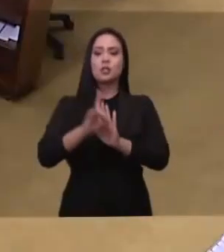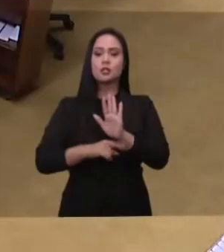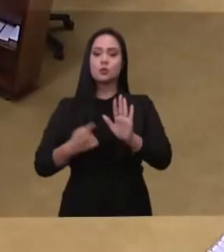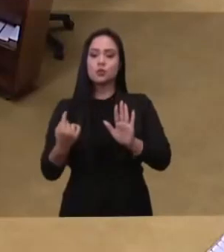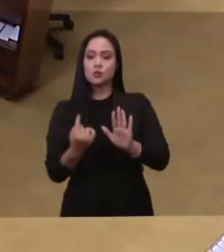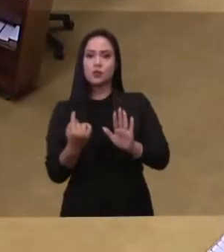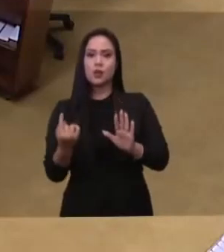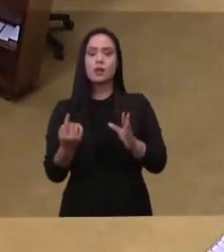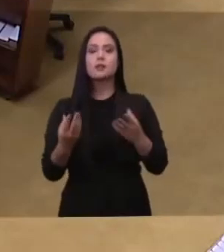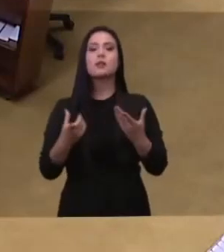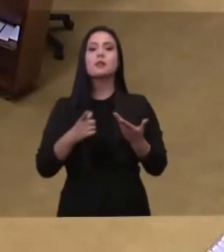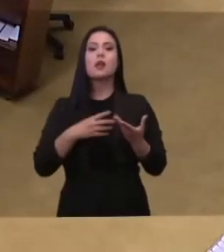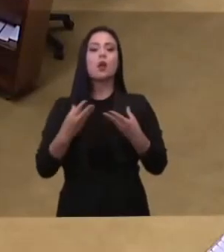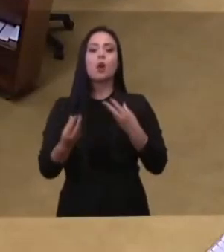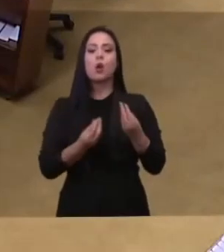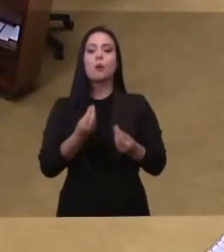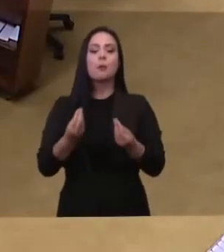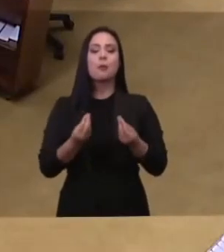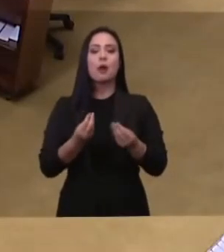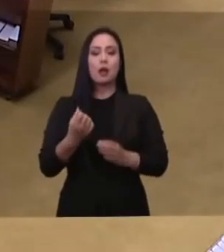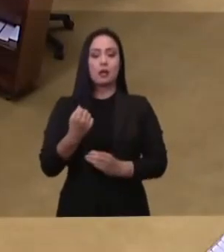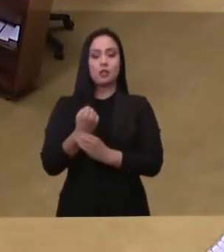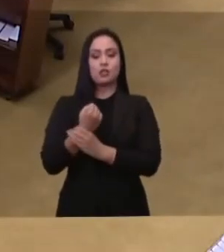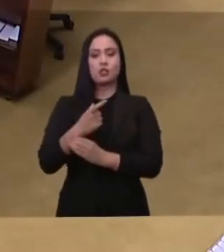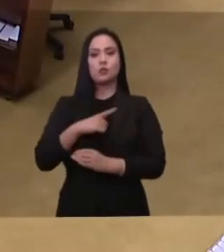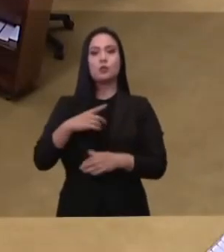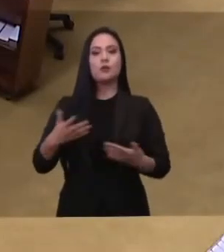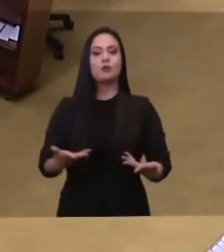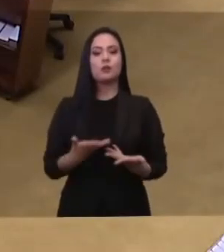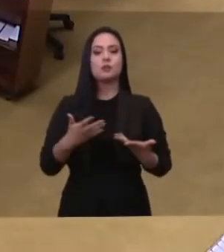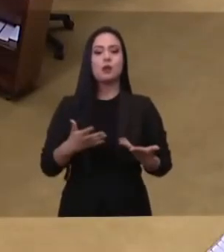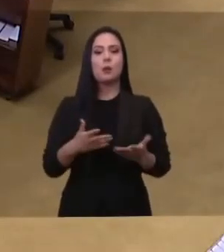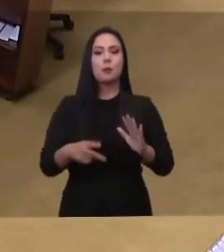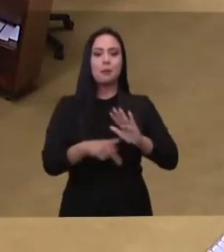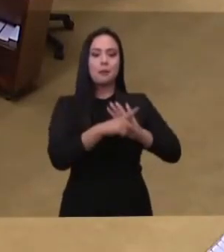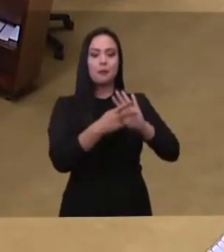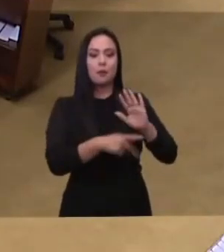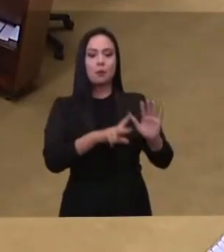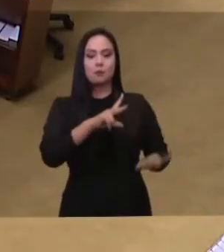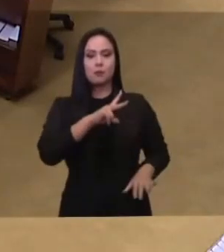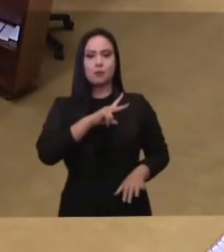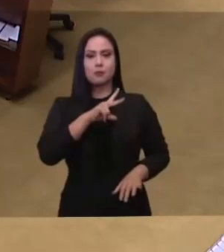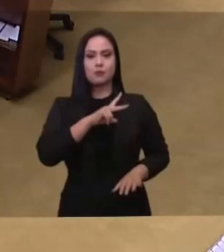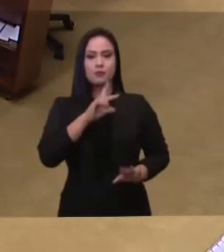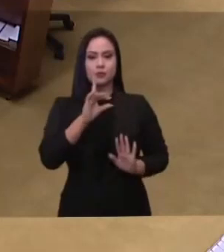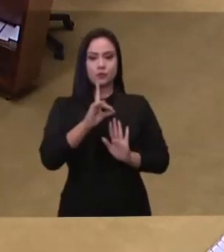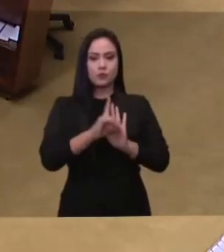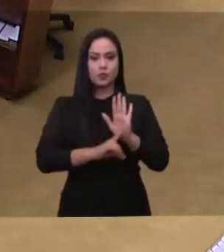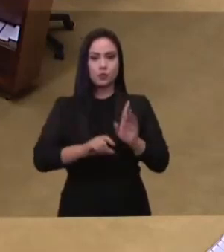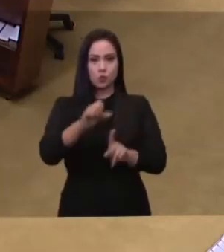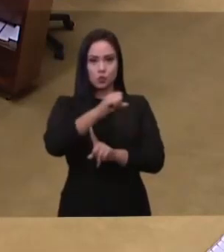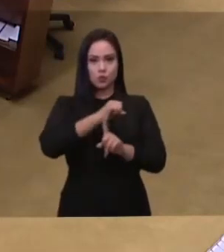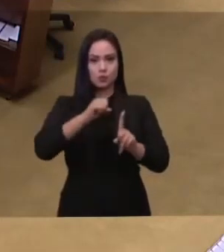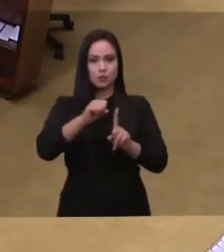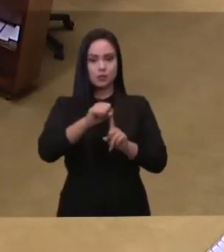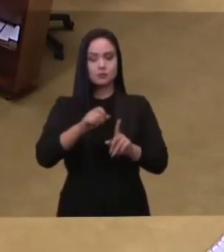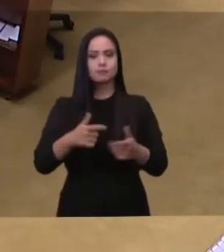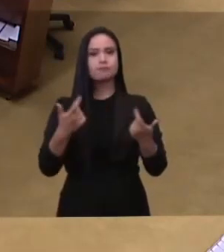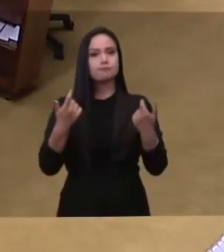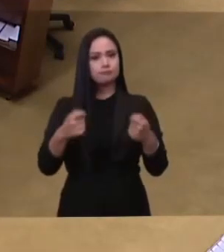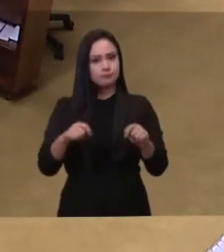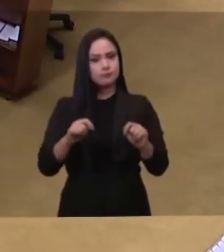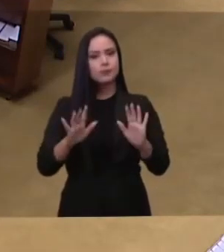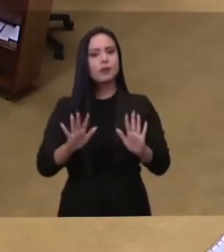também servem à efetiva garantia da fruição particularizada de direitos sociais.